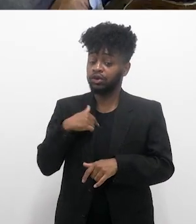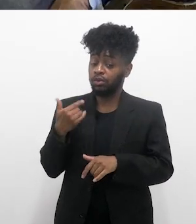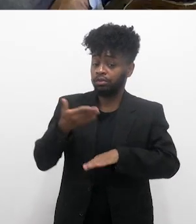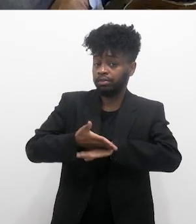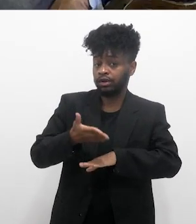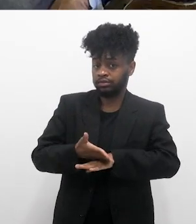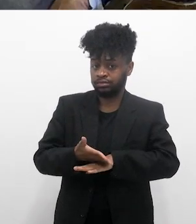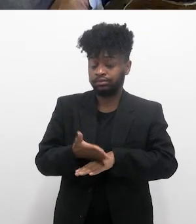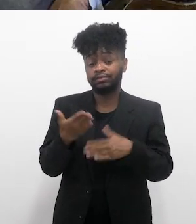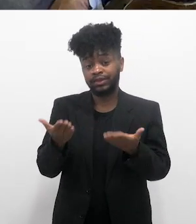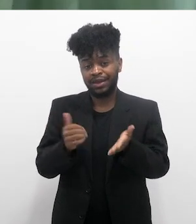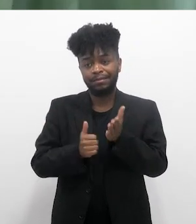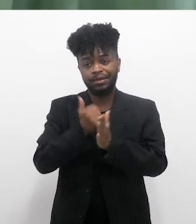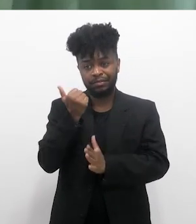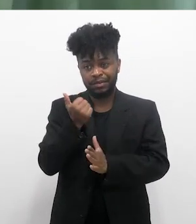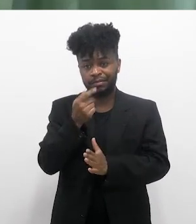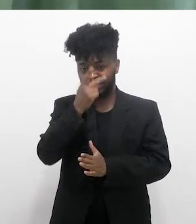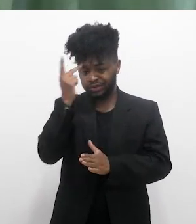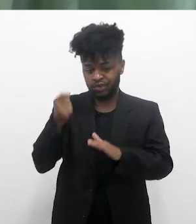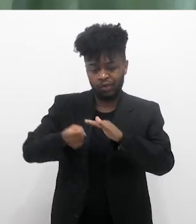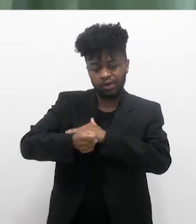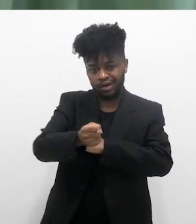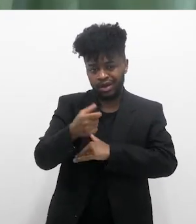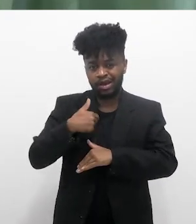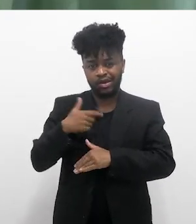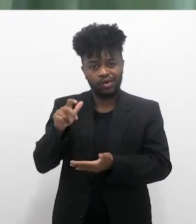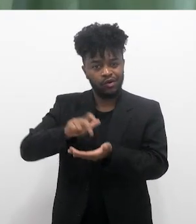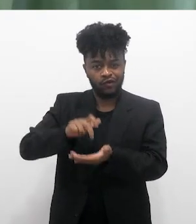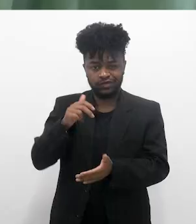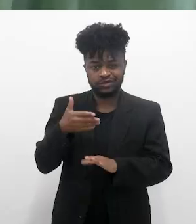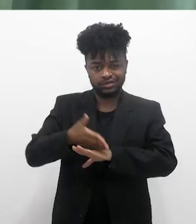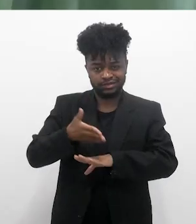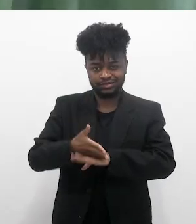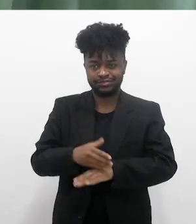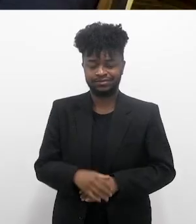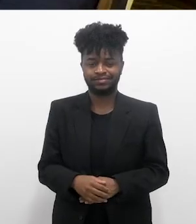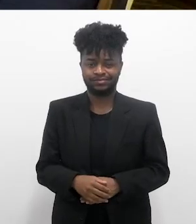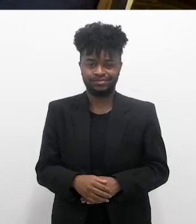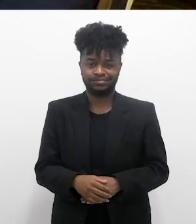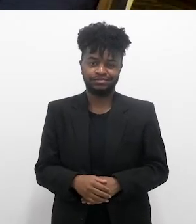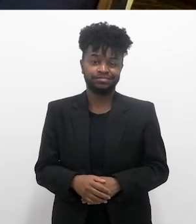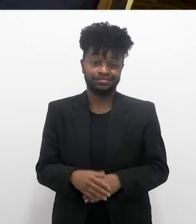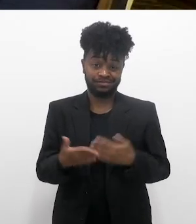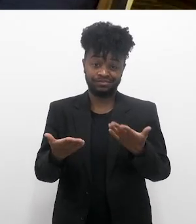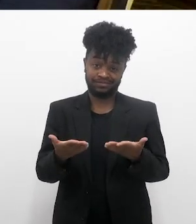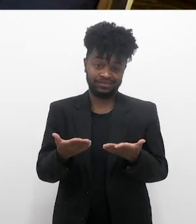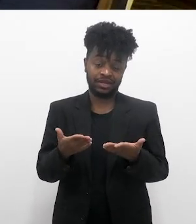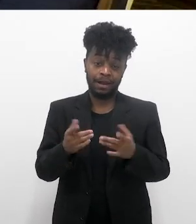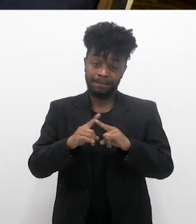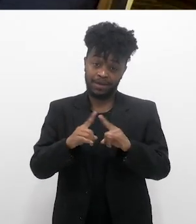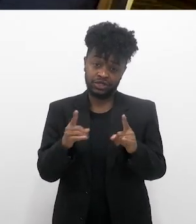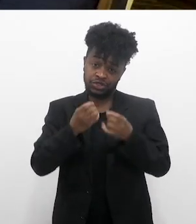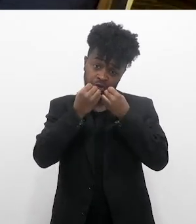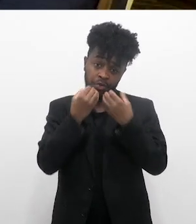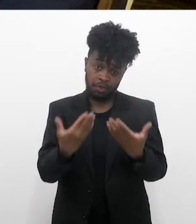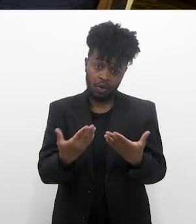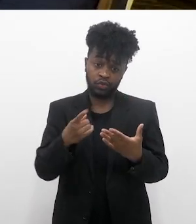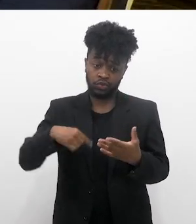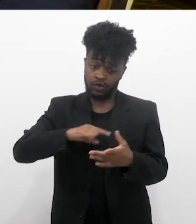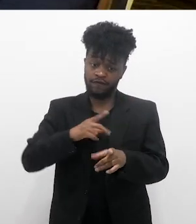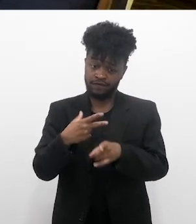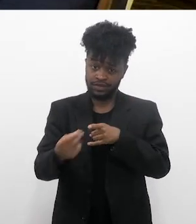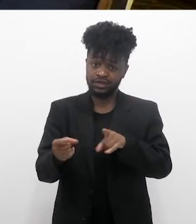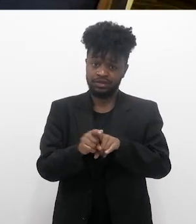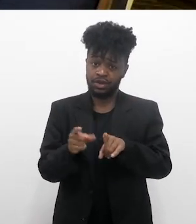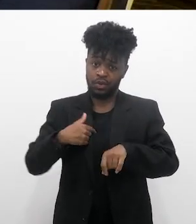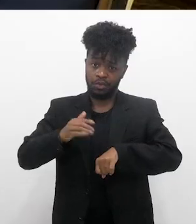a primeira vez que alguém me botou de titular. Sem errado do técnico. O Cury era... Mas ainda bem que nós ganhamos e o gol da vitória eu